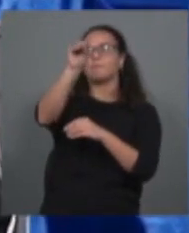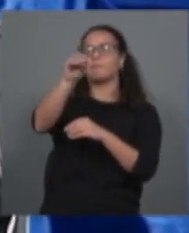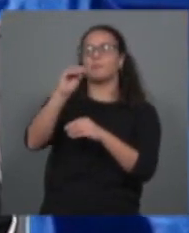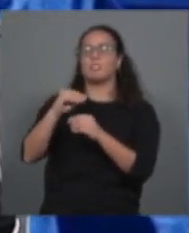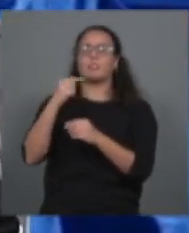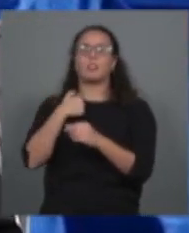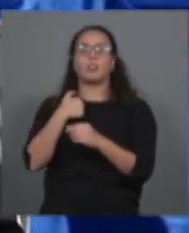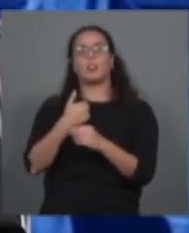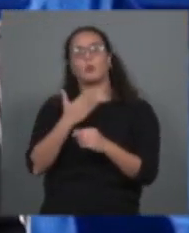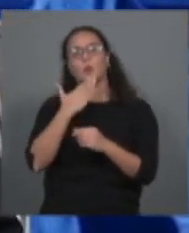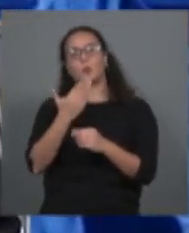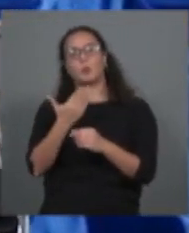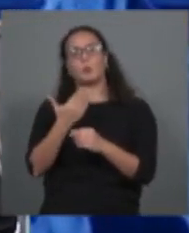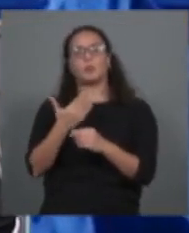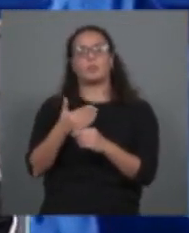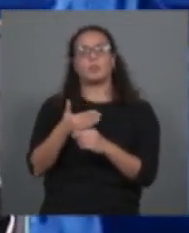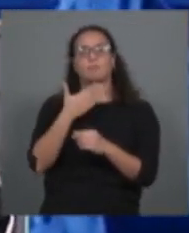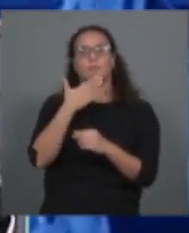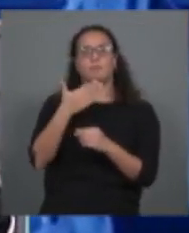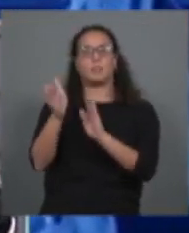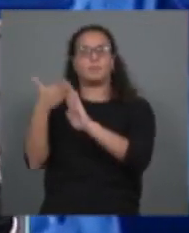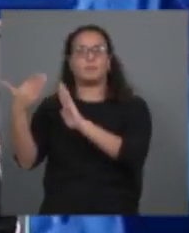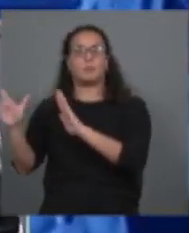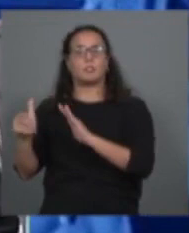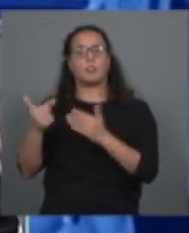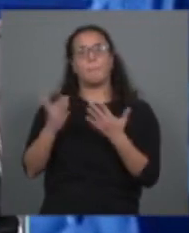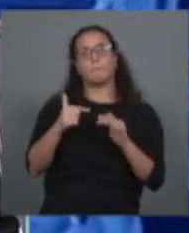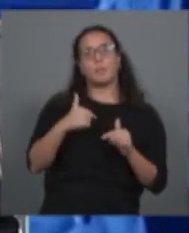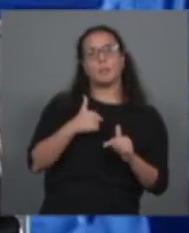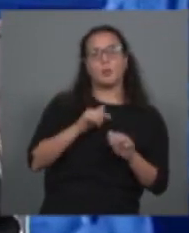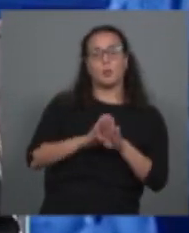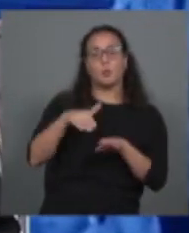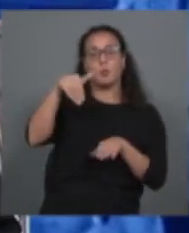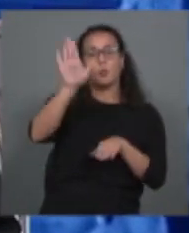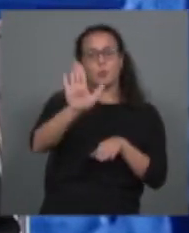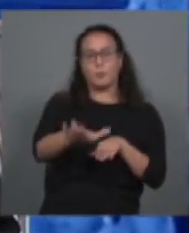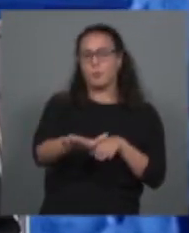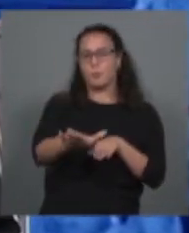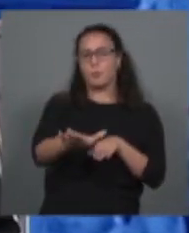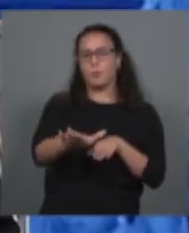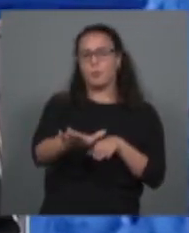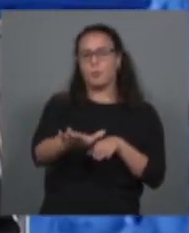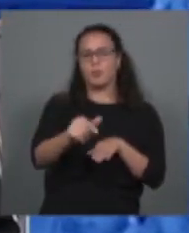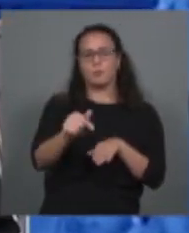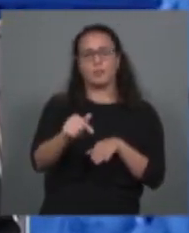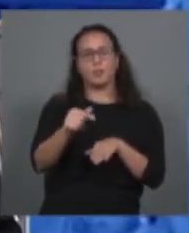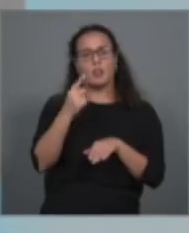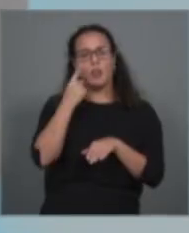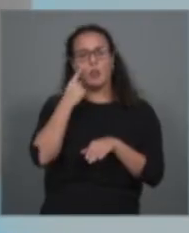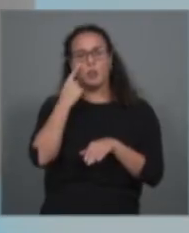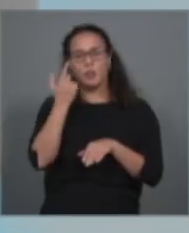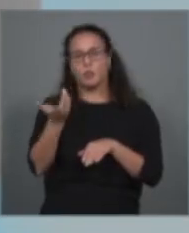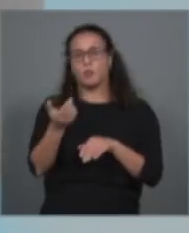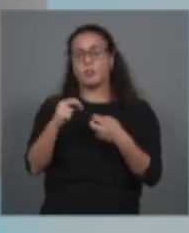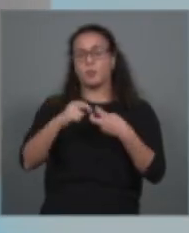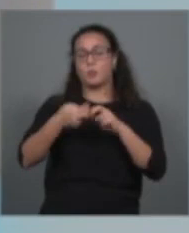esta dificuldade não é invisível, eu acho que isso é um passo. É um passo para reconhecer o problema. E infelizmente pode ser até o ponto de